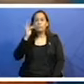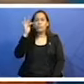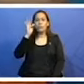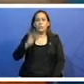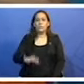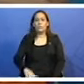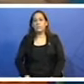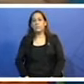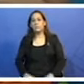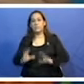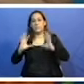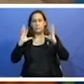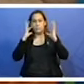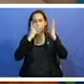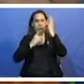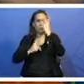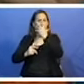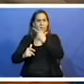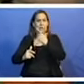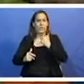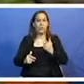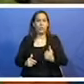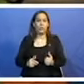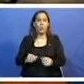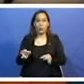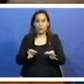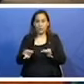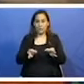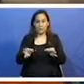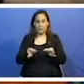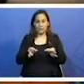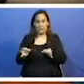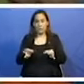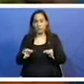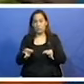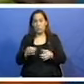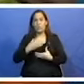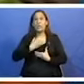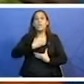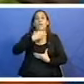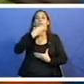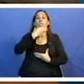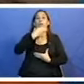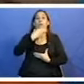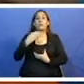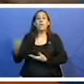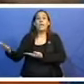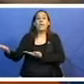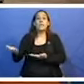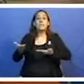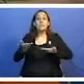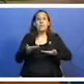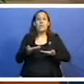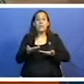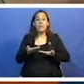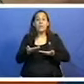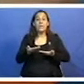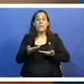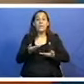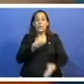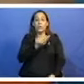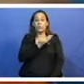mesa. Olha lá o salão, que bonito, tudo muito organizado. E a girafa lá na frente para receber a bicharada.